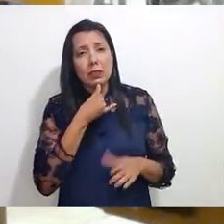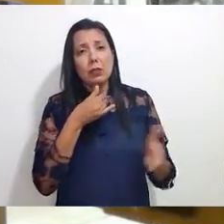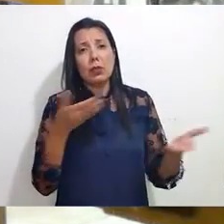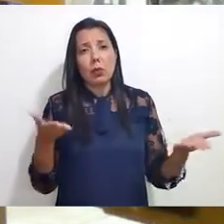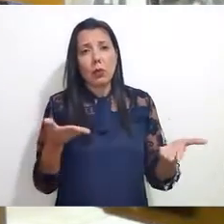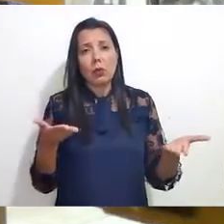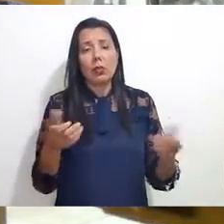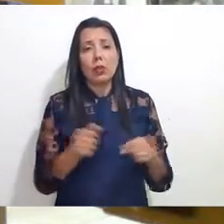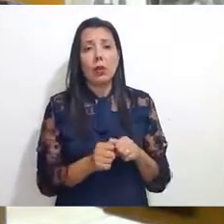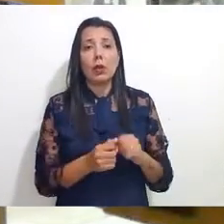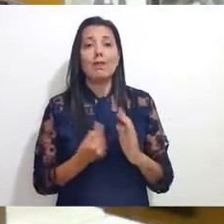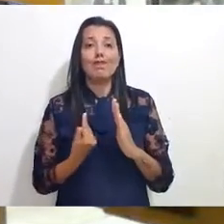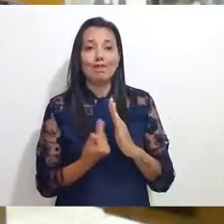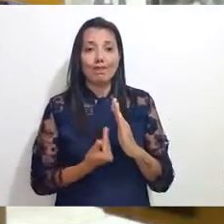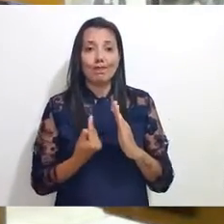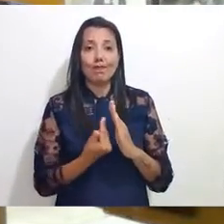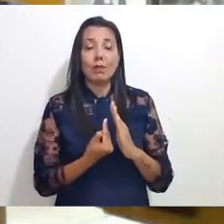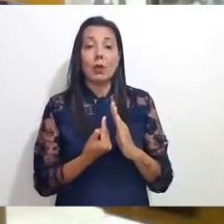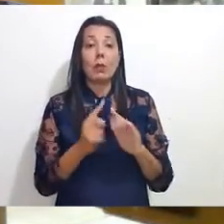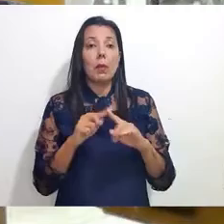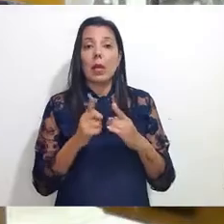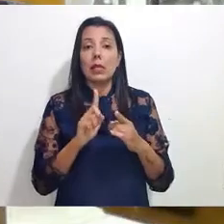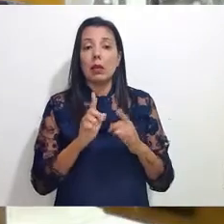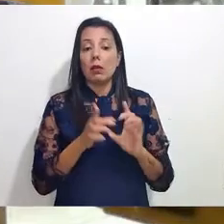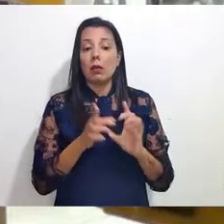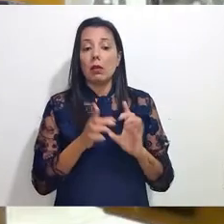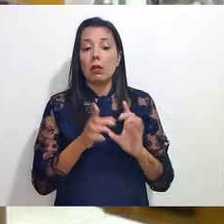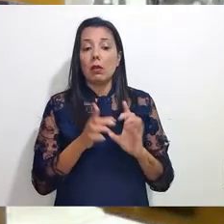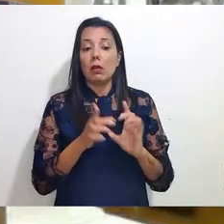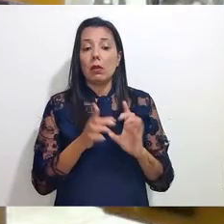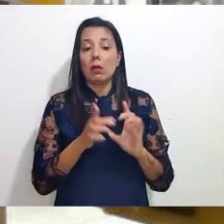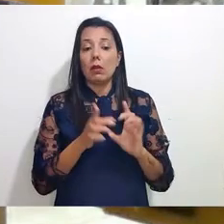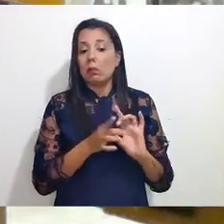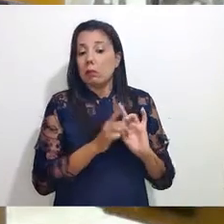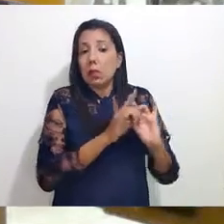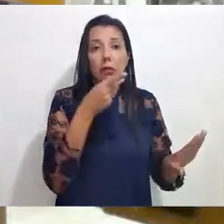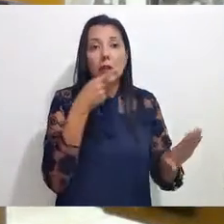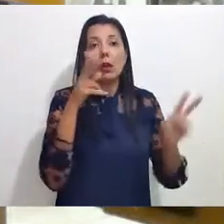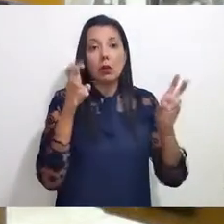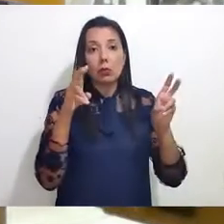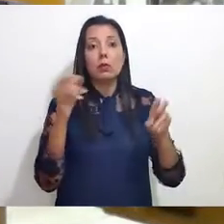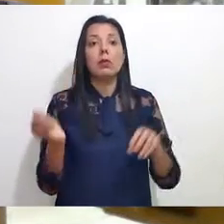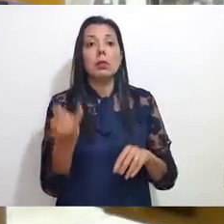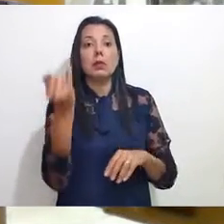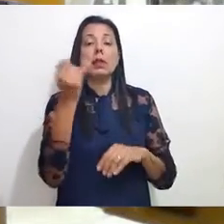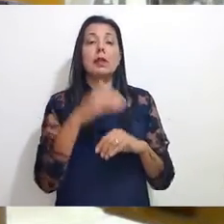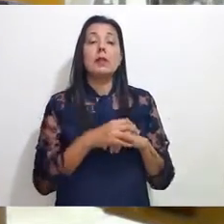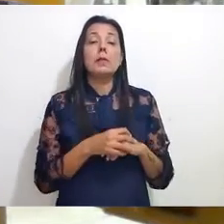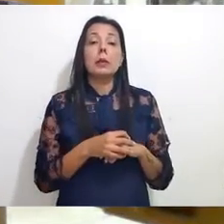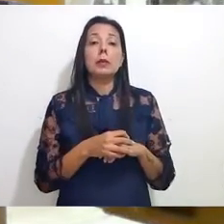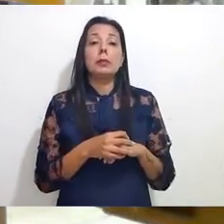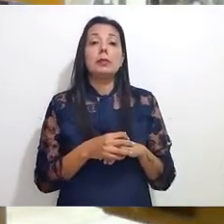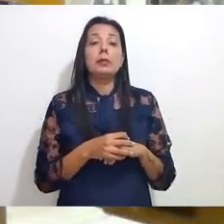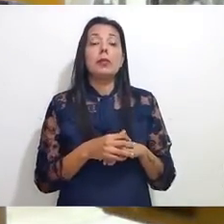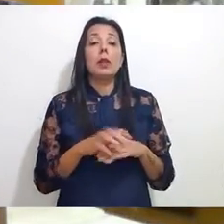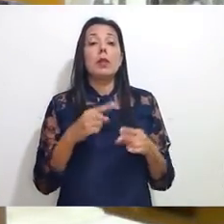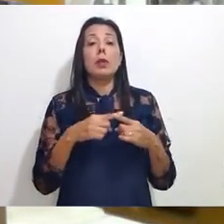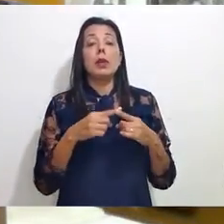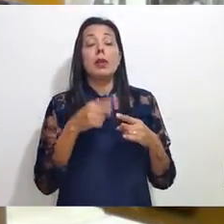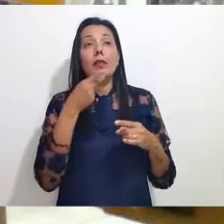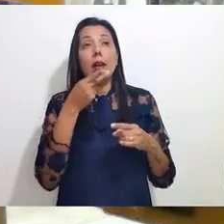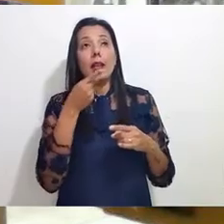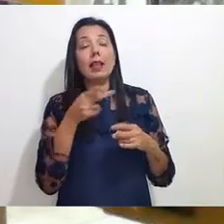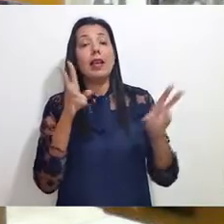isolamento social, mas não podemos deixar de falar sobre esse tema, porque toda vez que a gente toca no assunto, a gente empodera uma criança, empodera